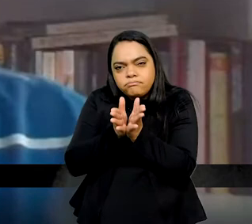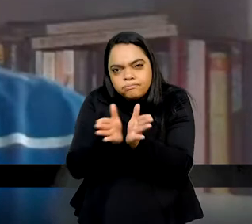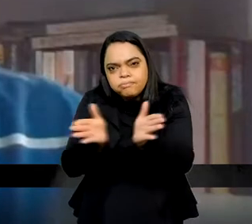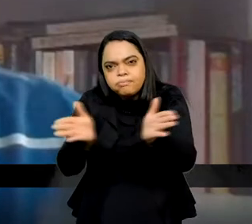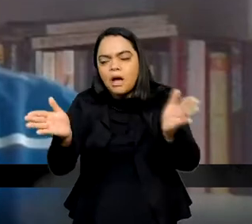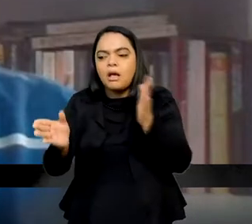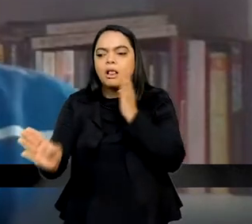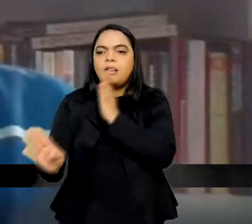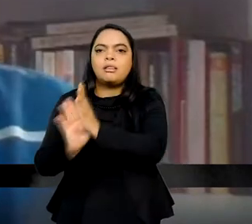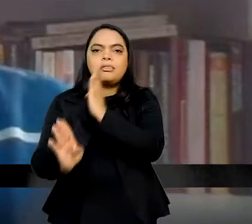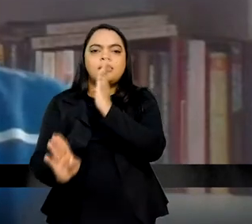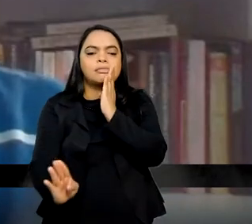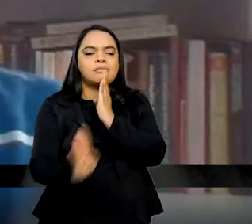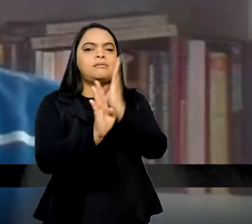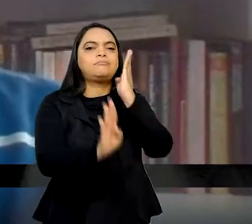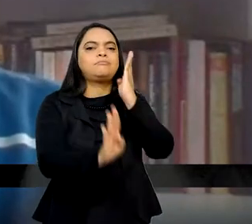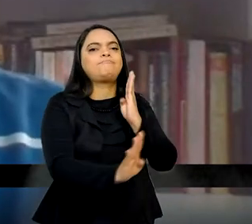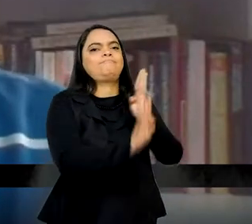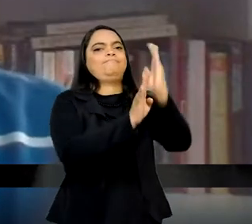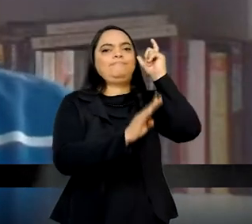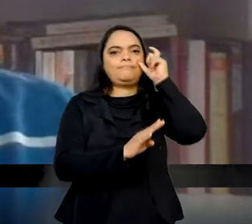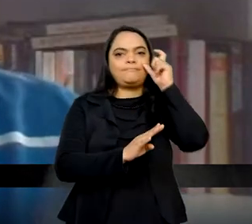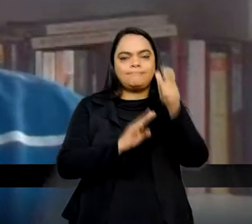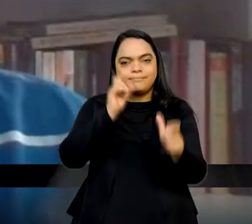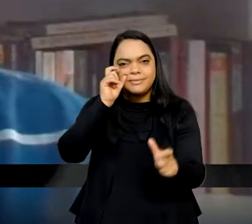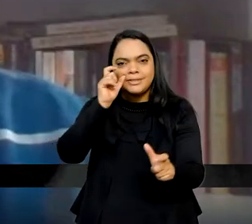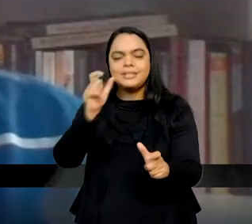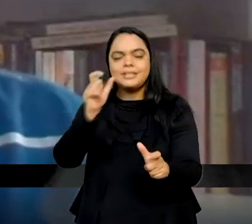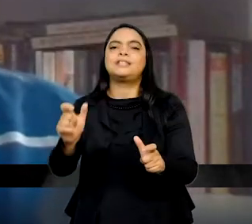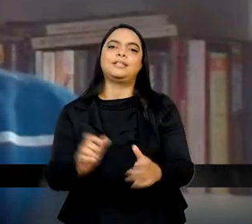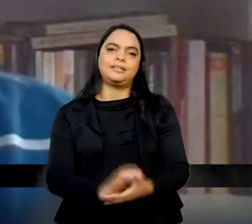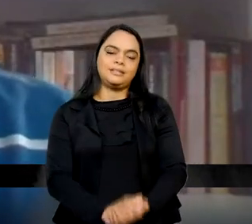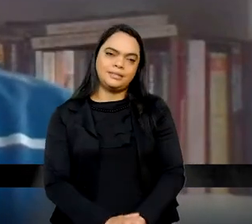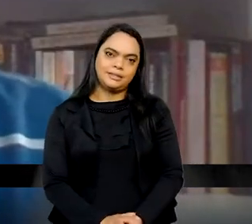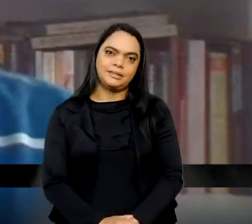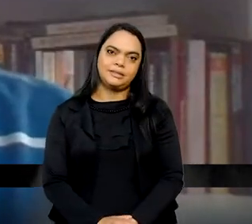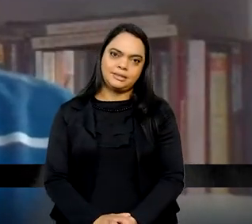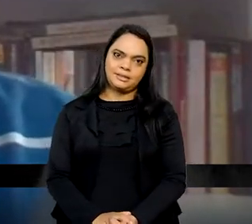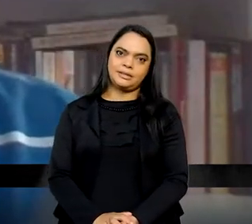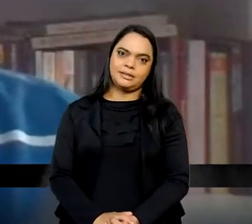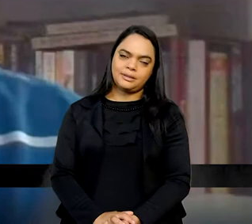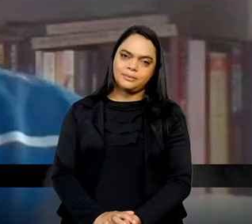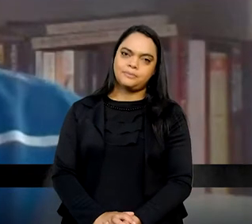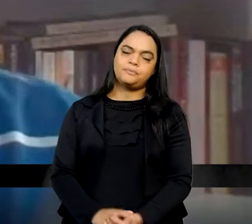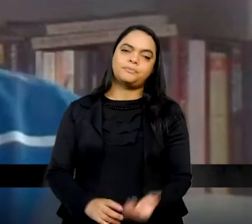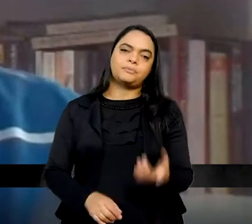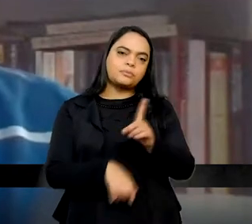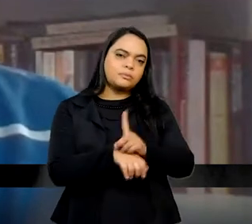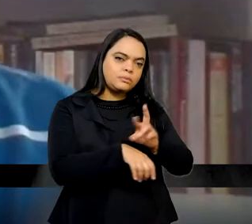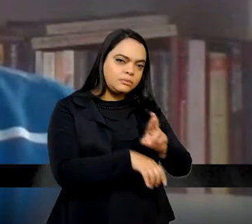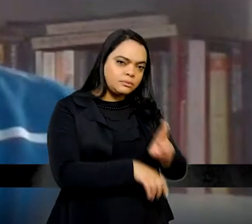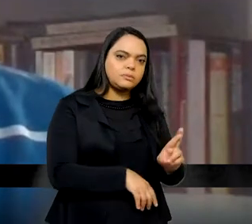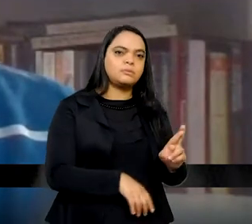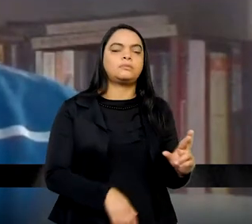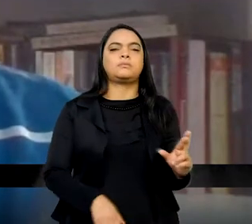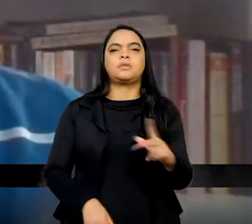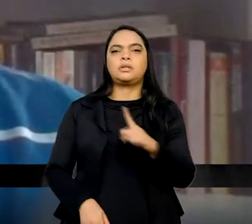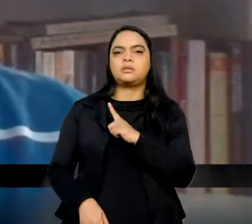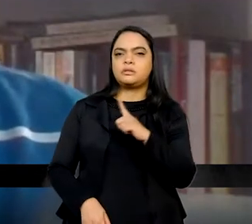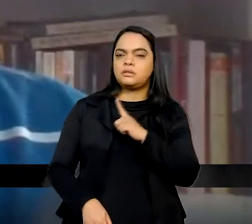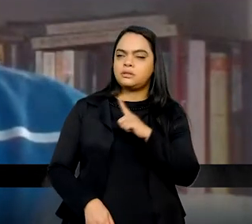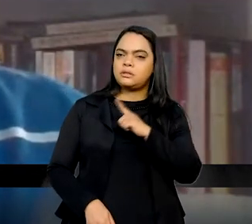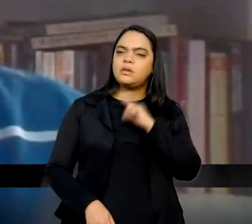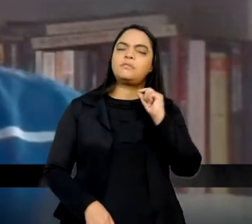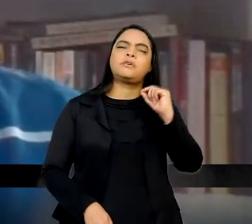fazendo descobertas interessantíssimas dentro da história de Pernambuco. Então, no doutorado, eu tive esse olhar